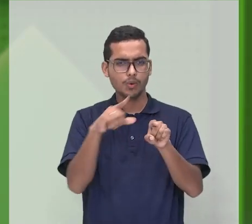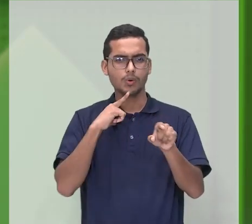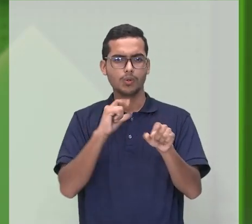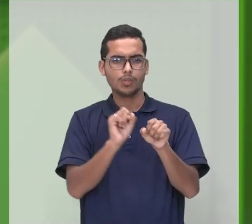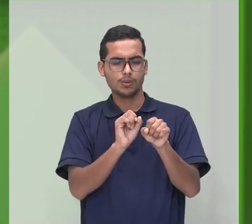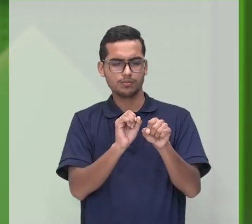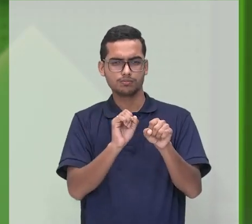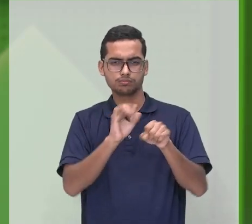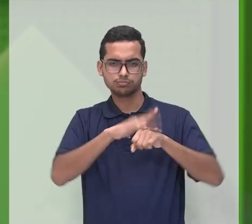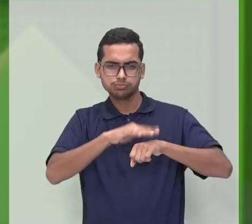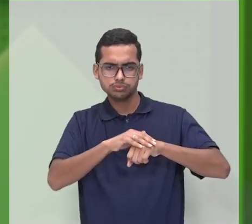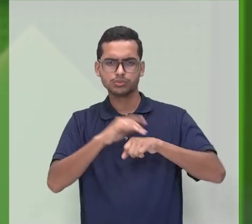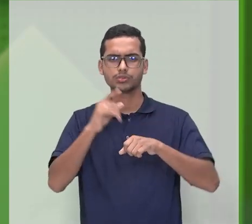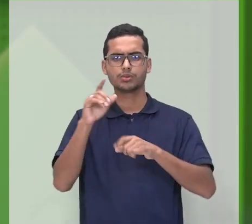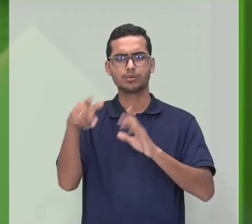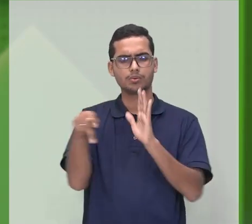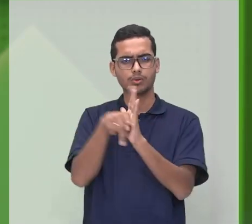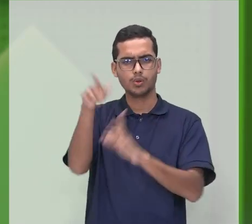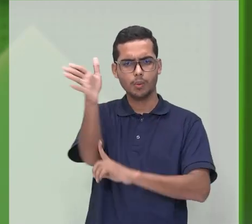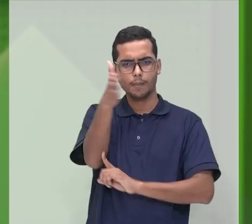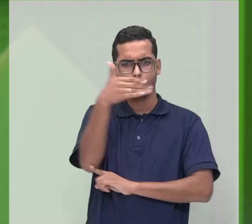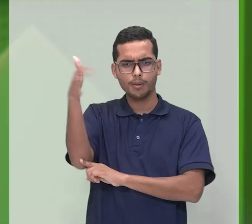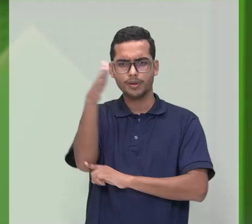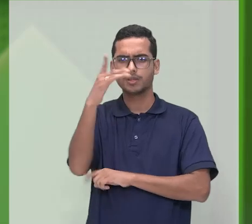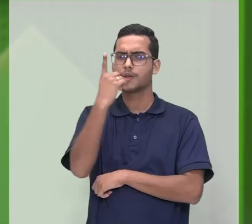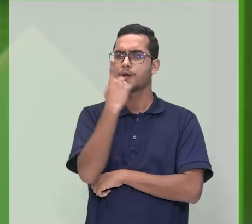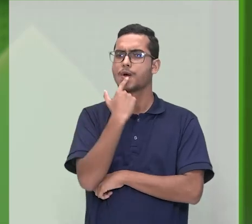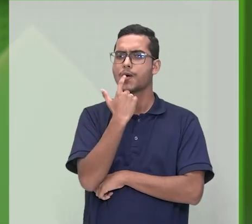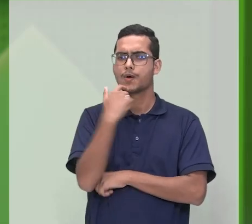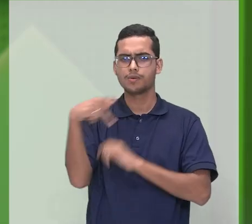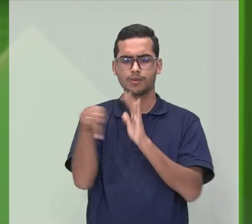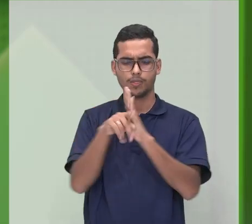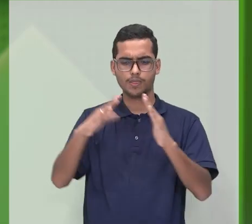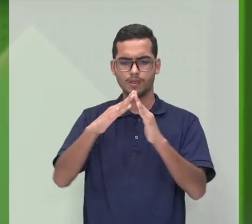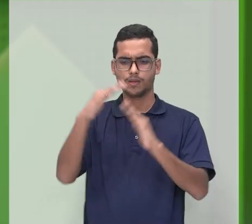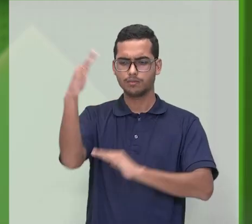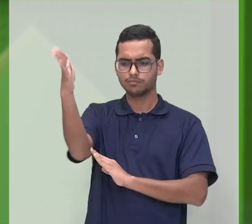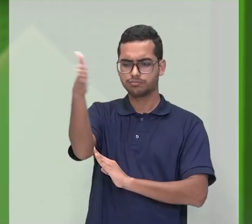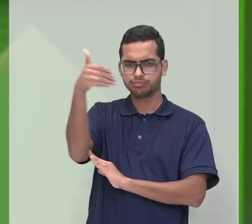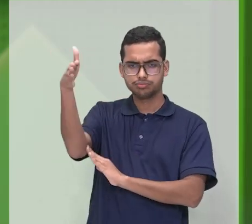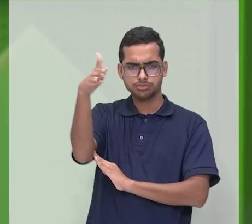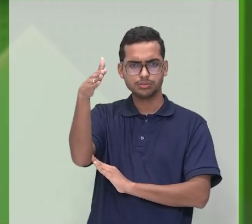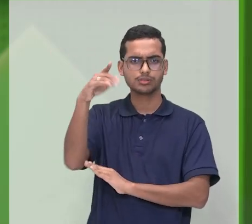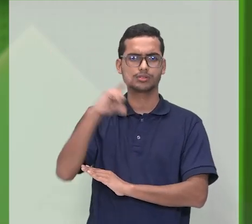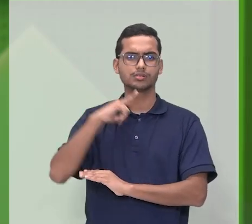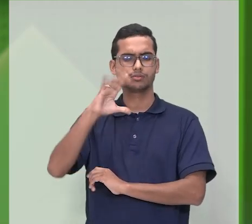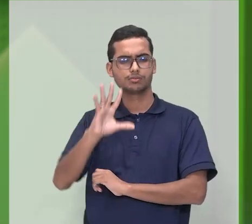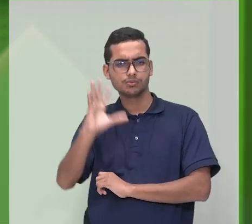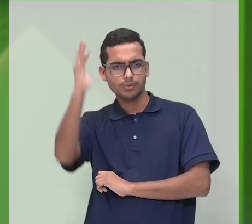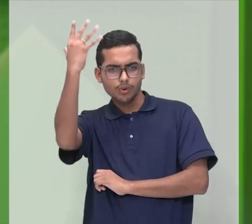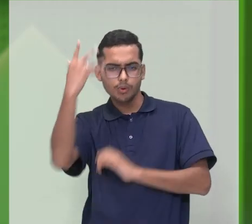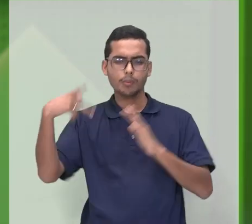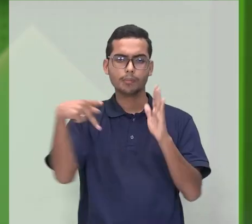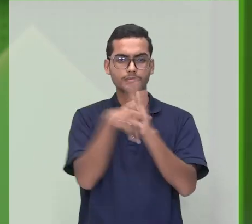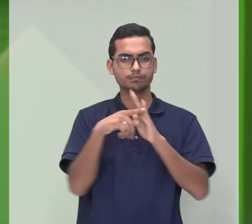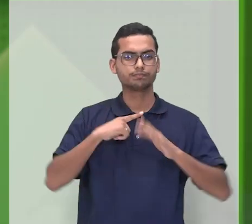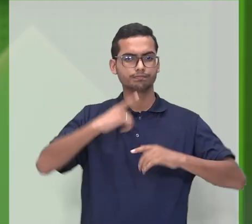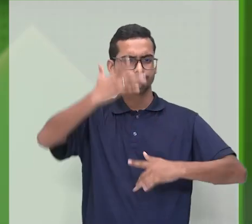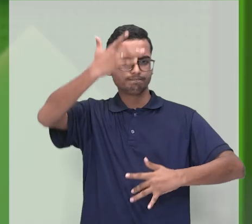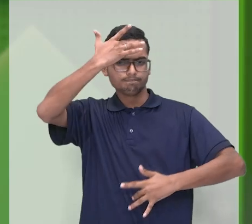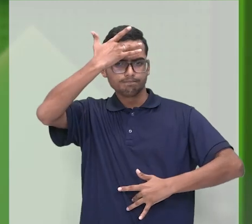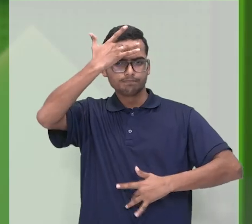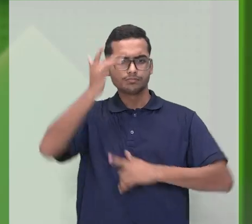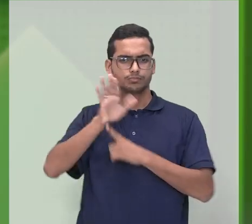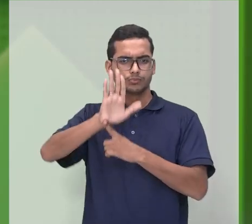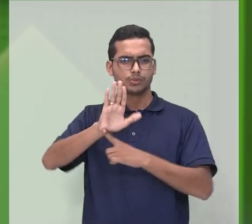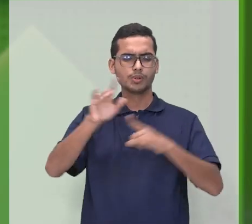a vizinhança, que ali naquela casa ocorreu o quê? A malária. E ali vai ser sinalizado